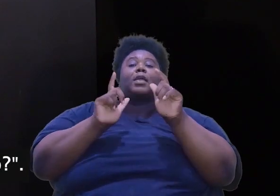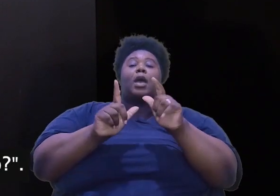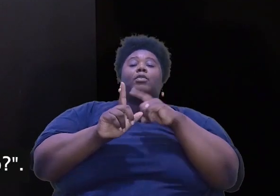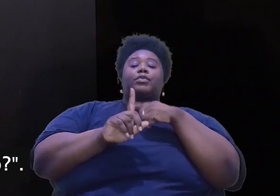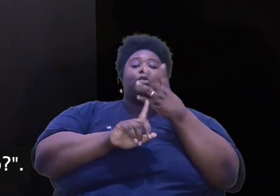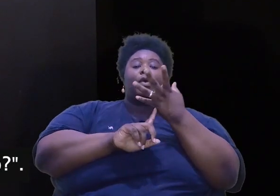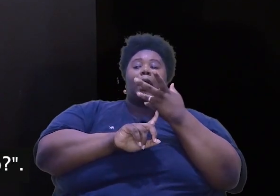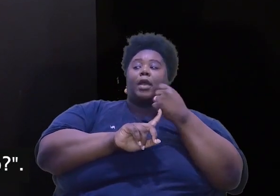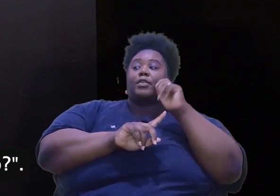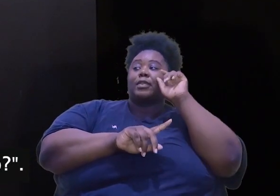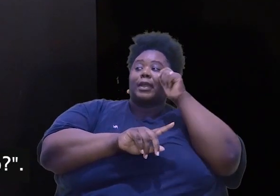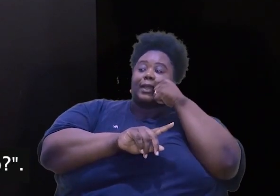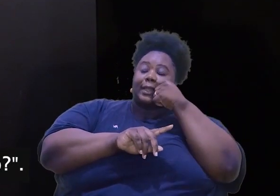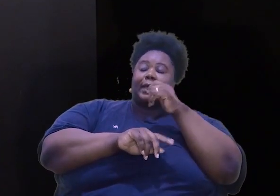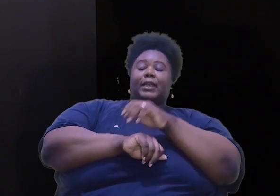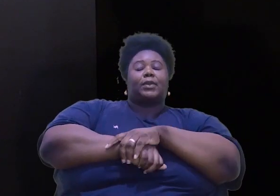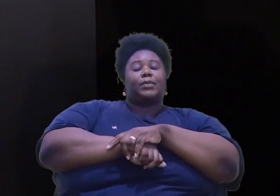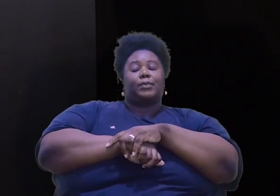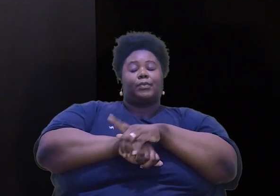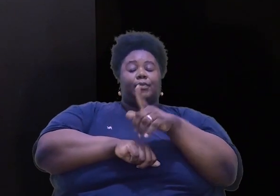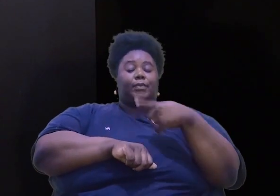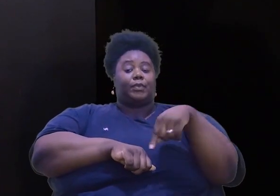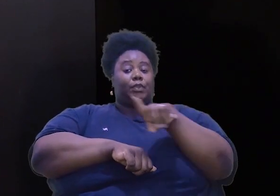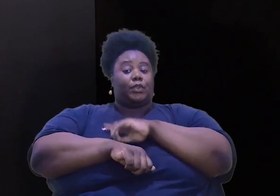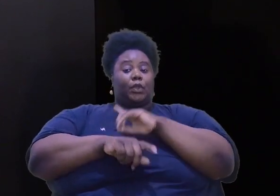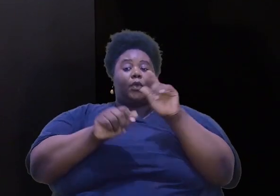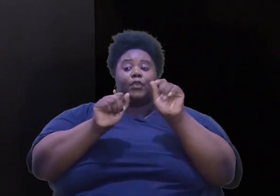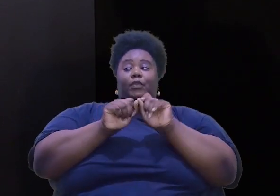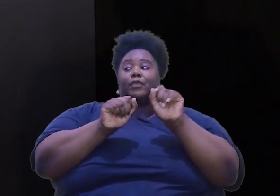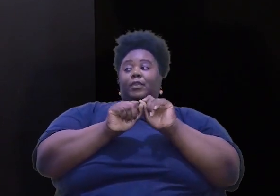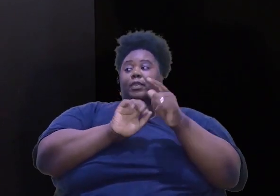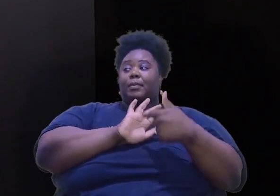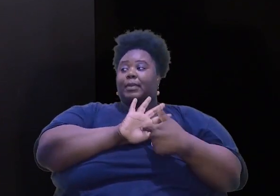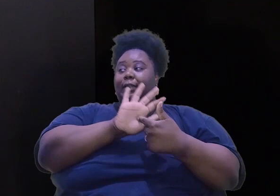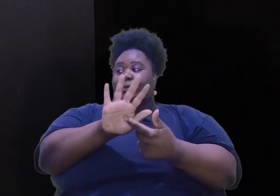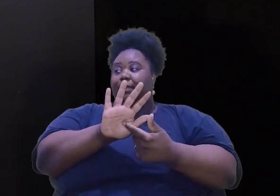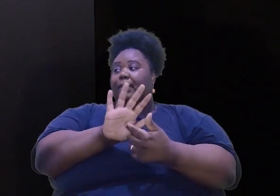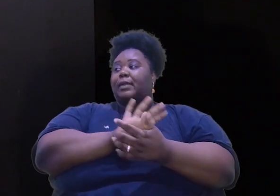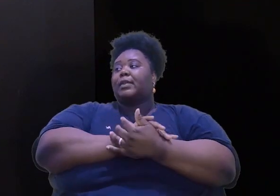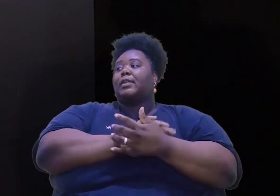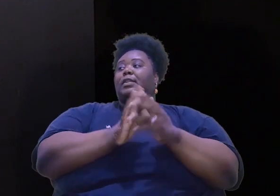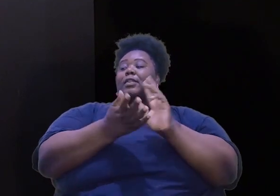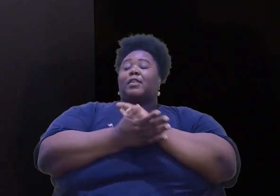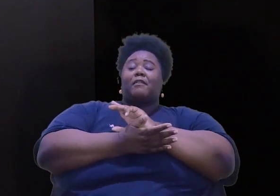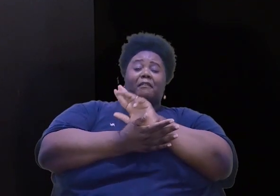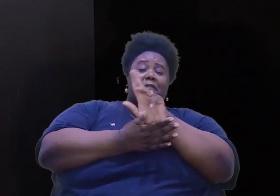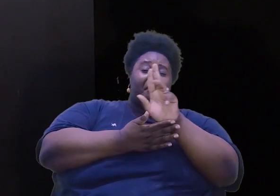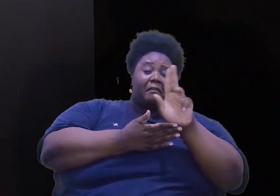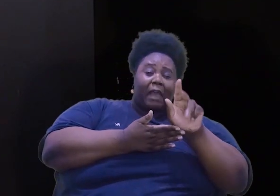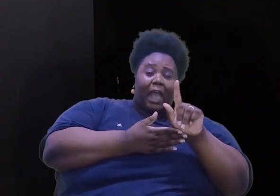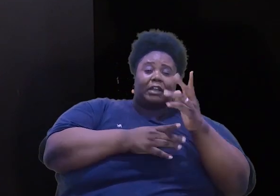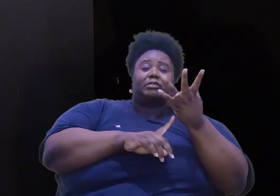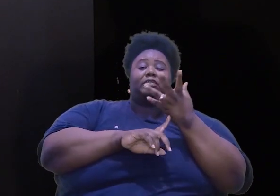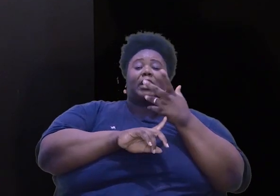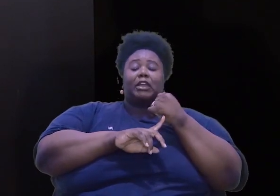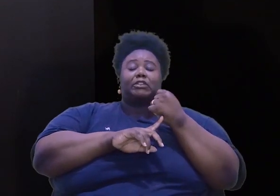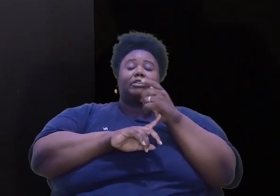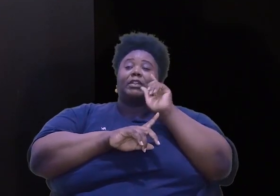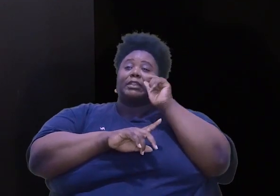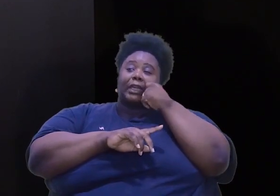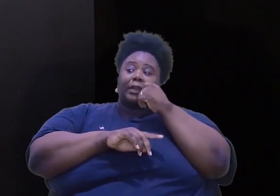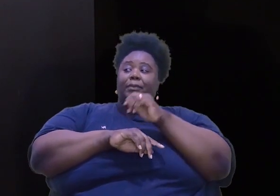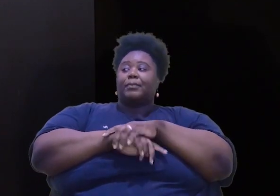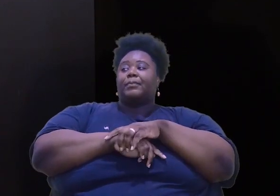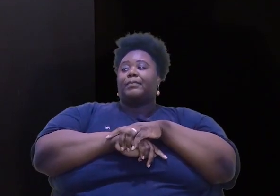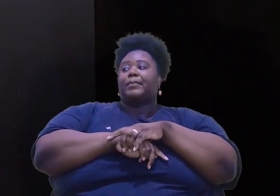artistas negros na coleção, nós fizemos a exposição, colocamos vários artistas negros, dentre eles